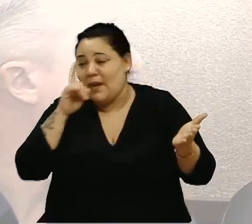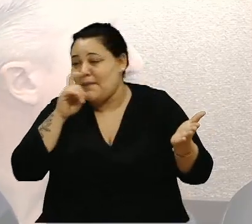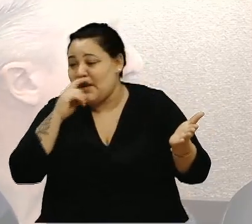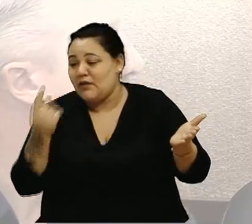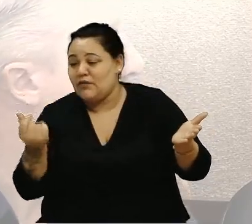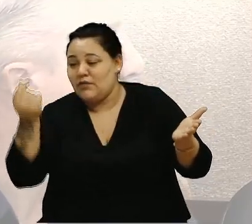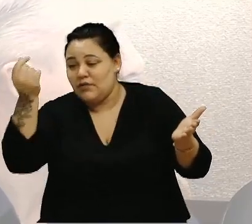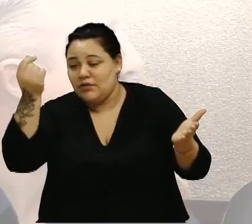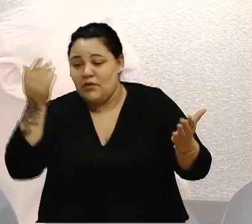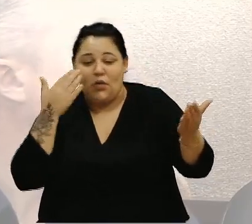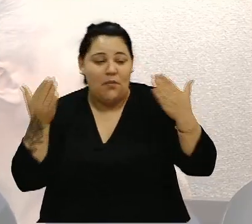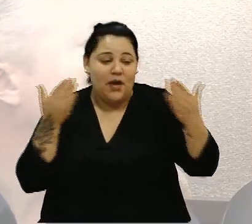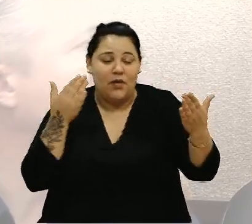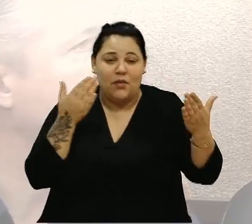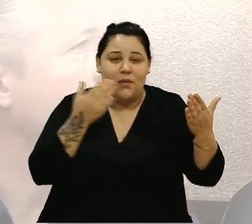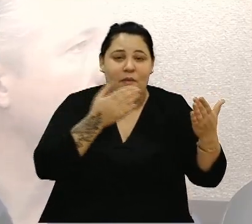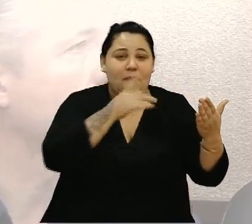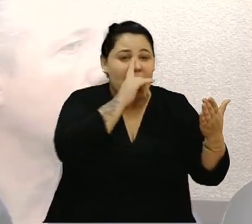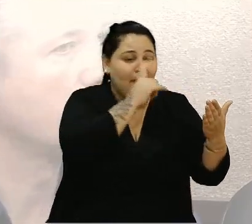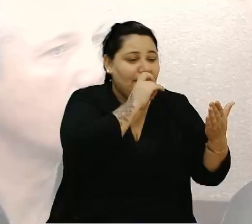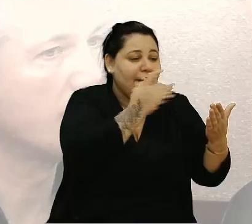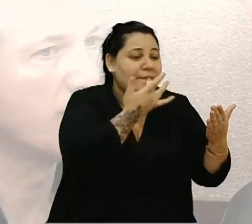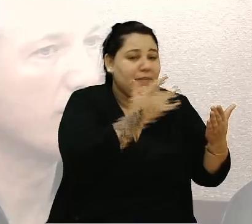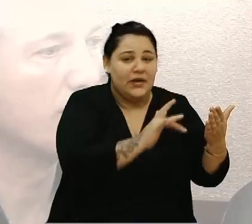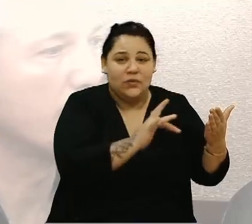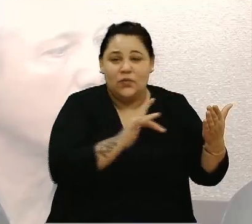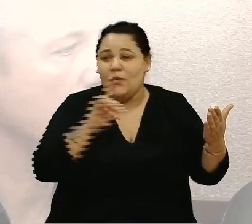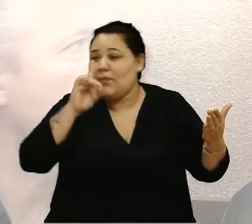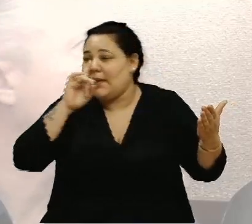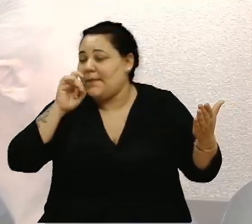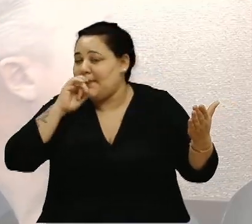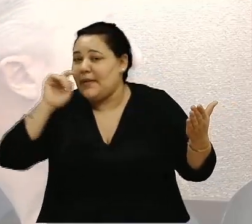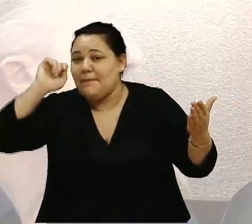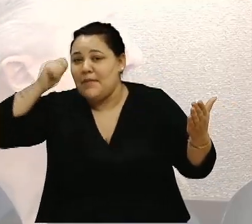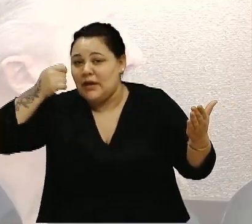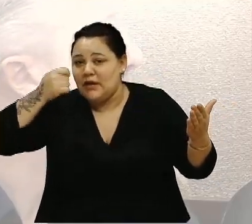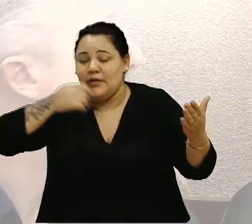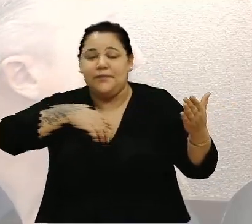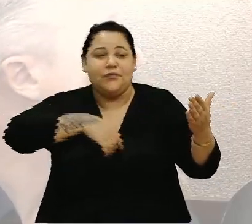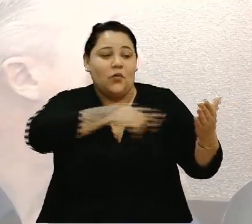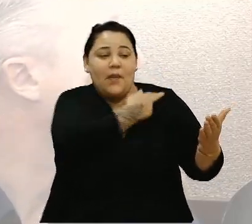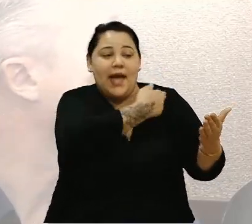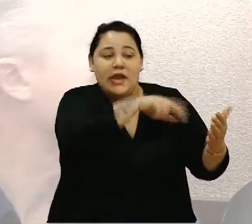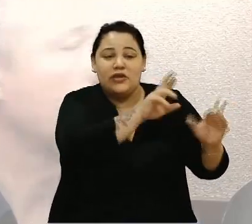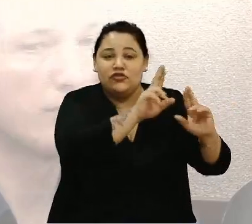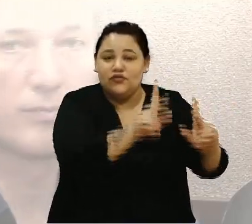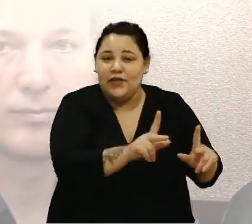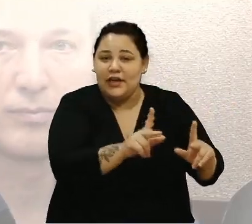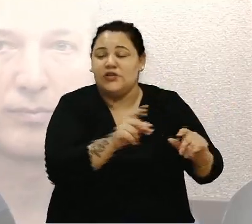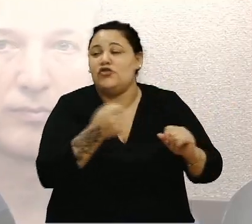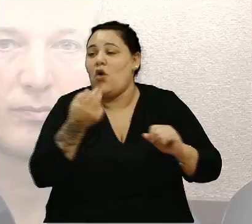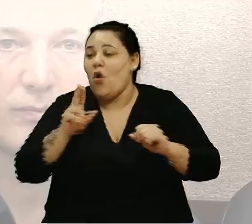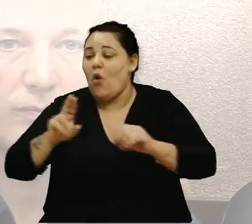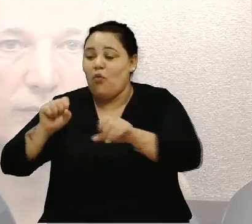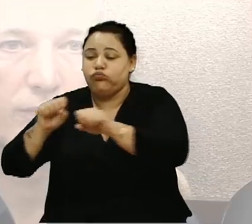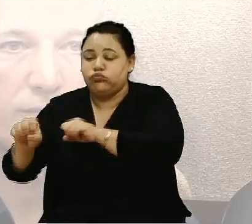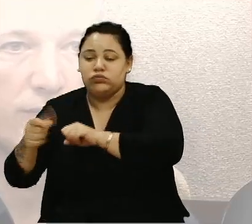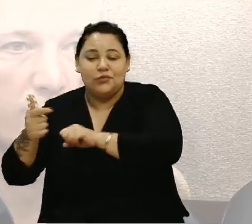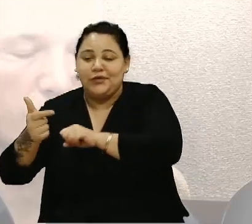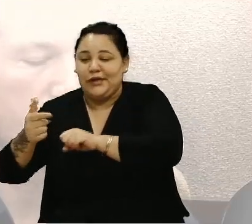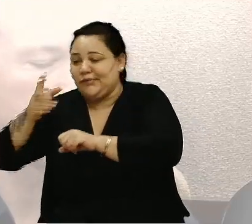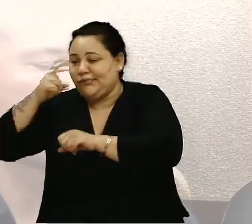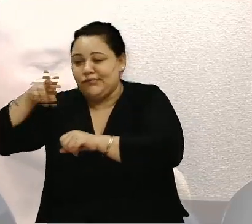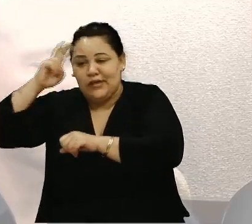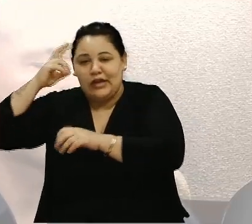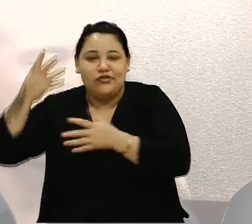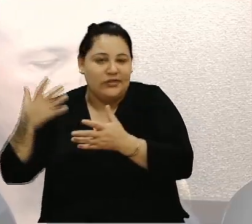com pais brancos, comparou pais eruditos com pais com não tanta formação intelectual, para ver